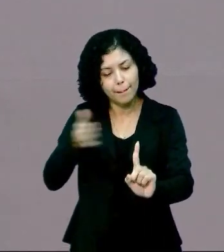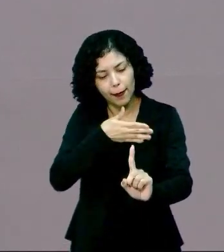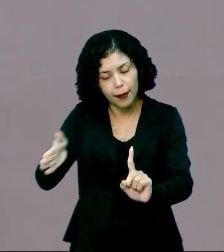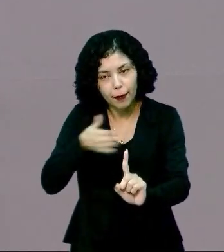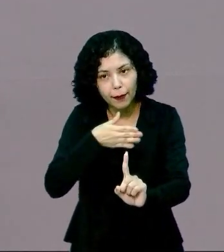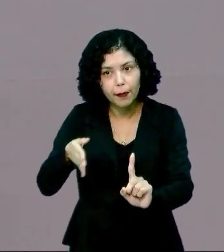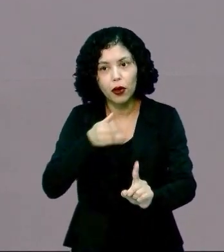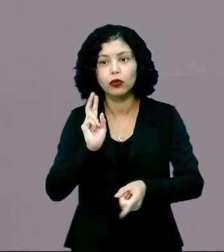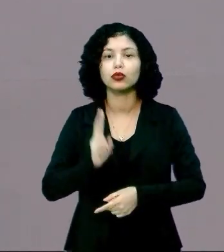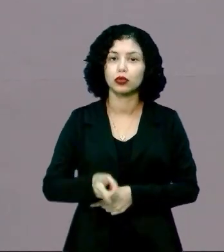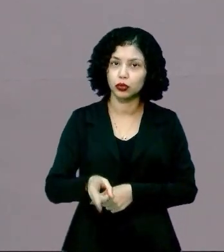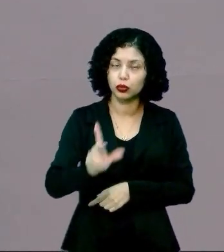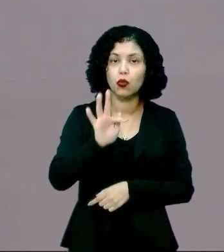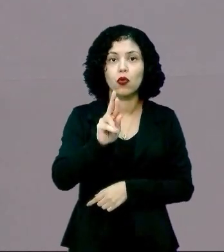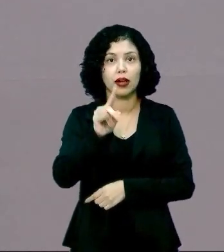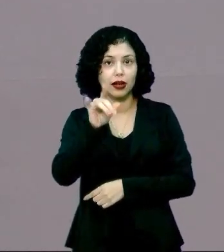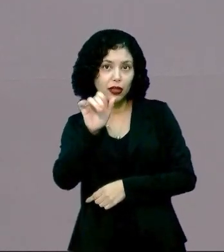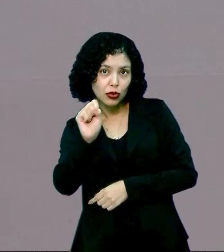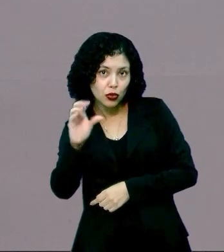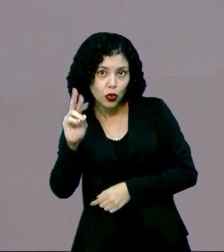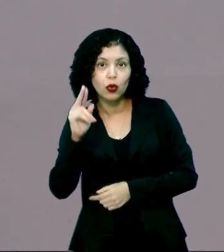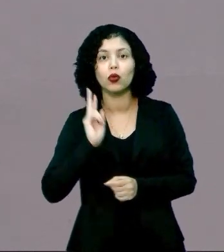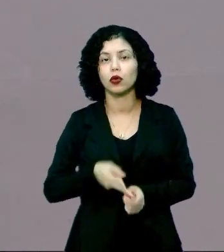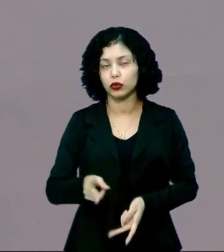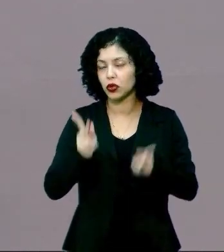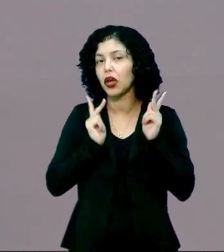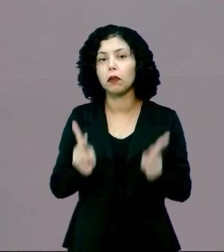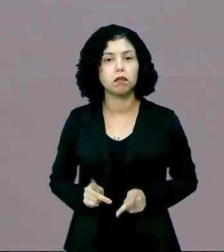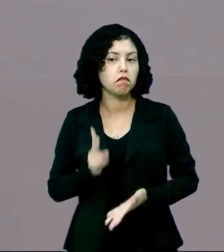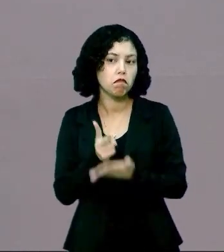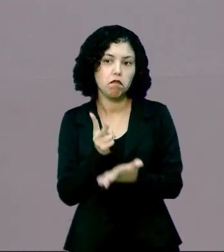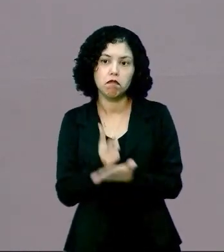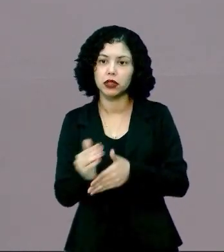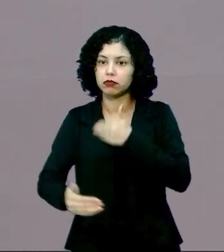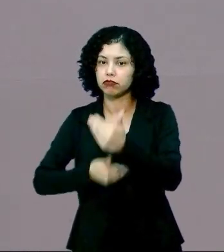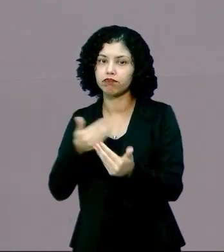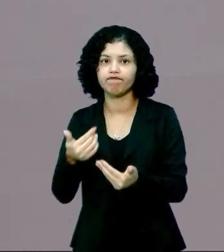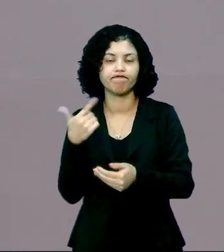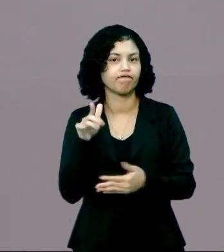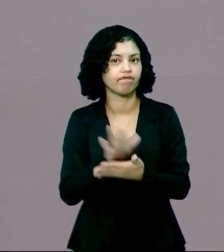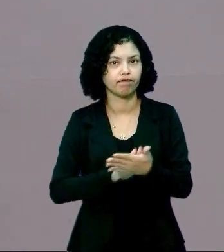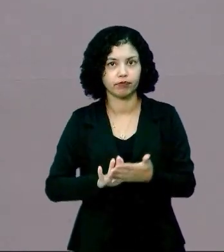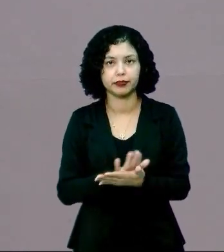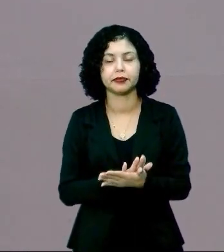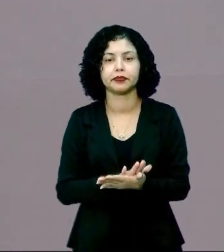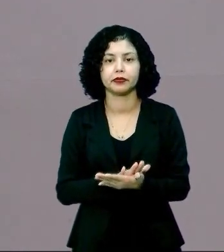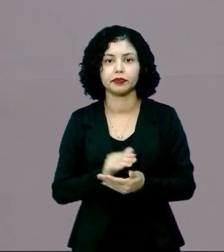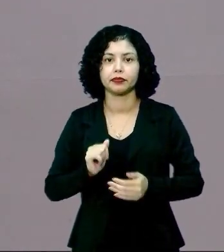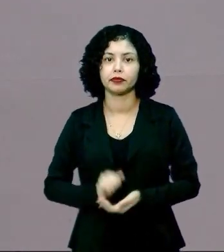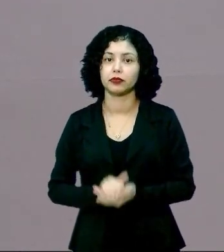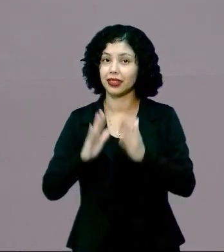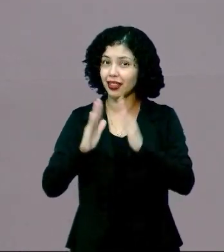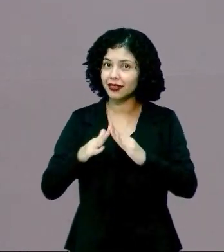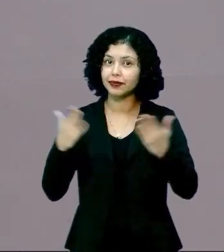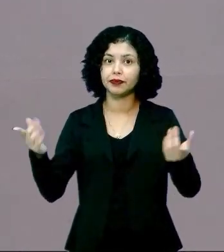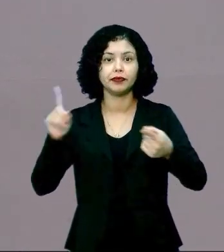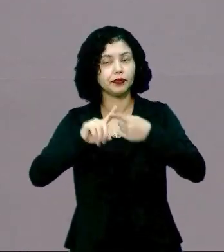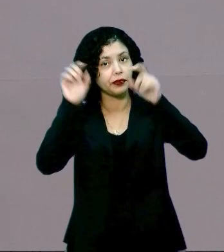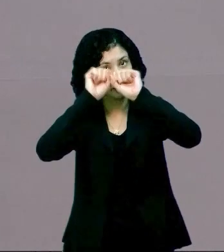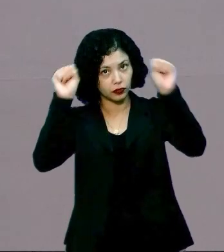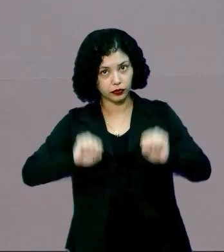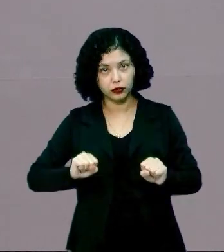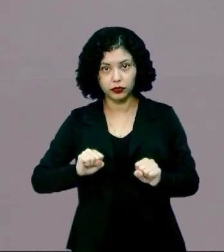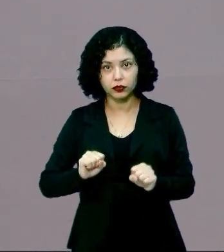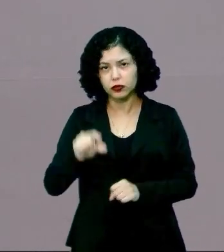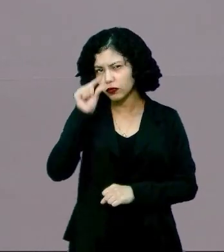continue mantendo esse tipo de comportamento, ou seja, desenvolvendo essa violência no seio doméstico. Porque se o sistema ele